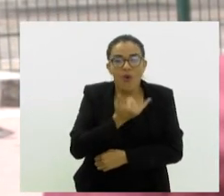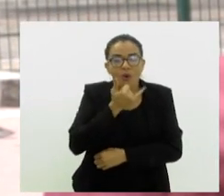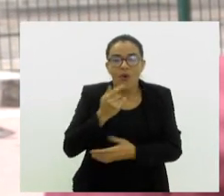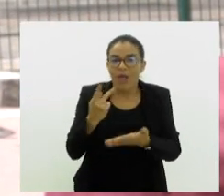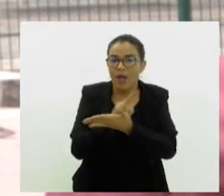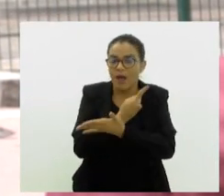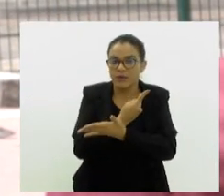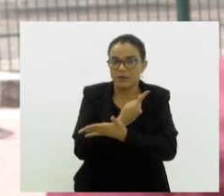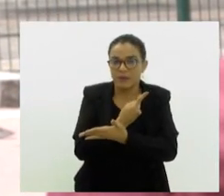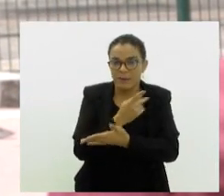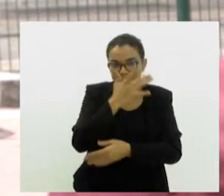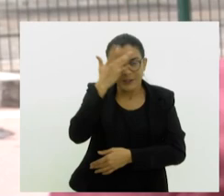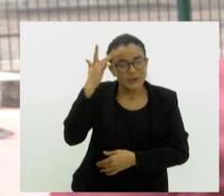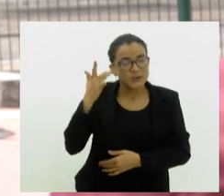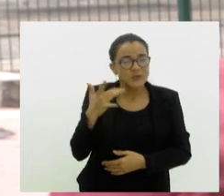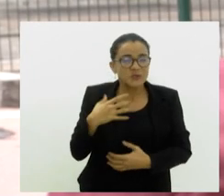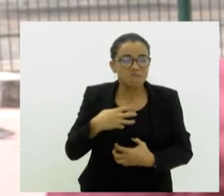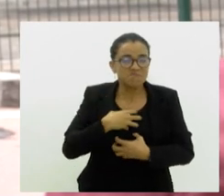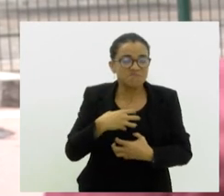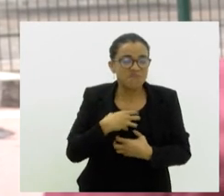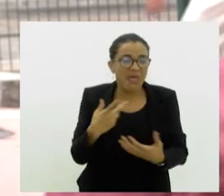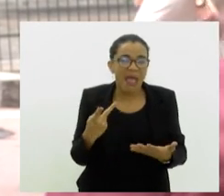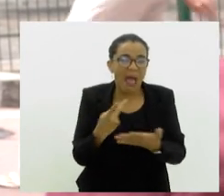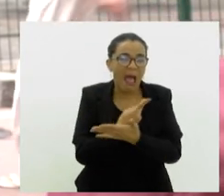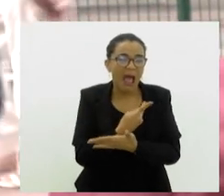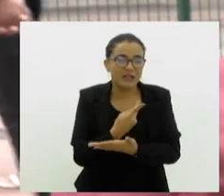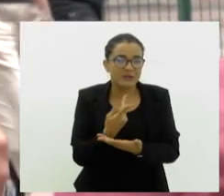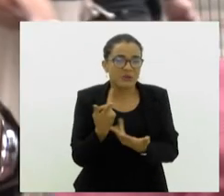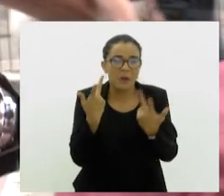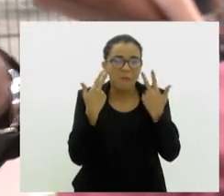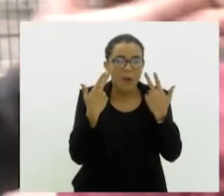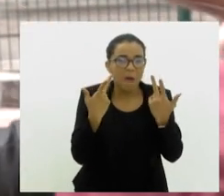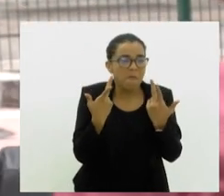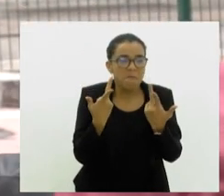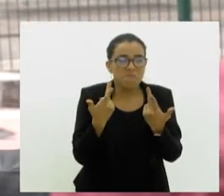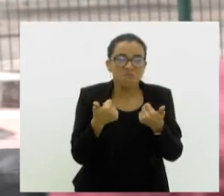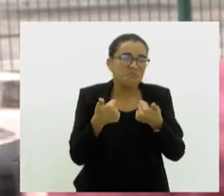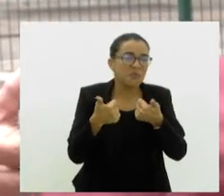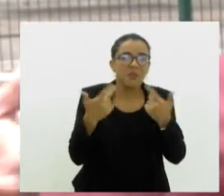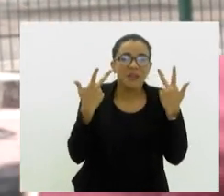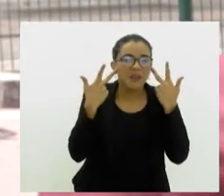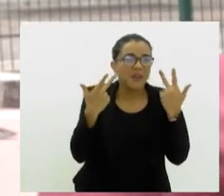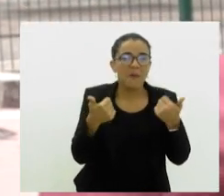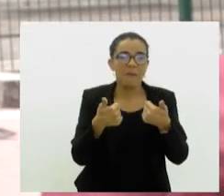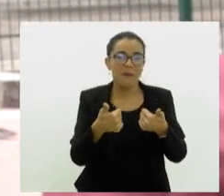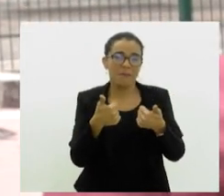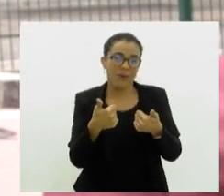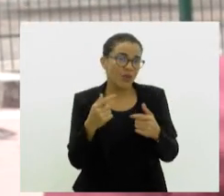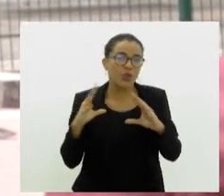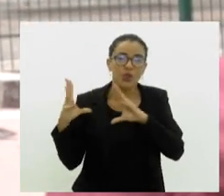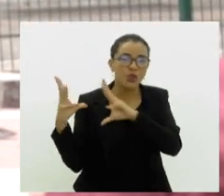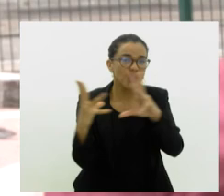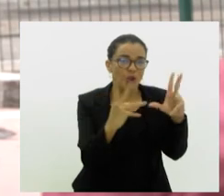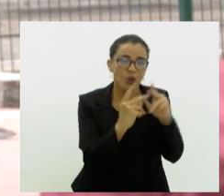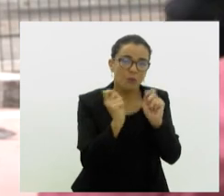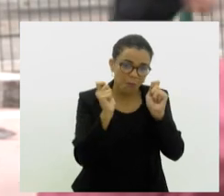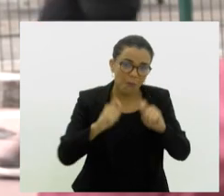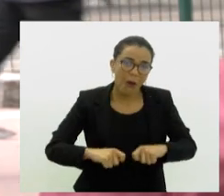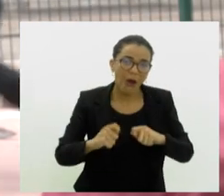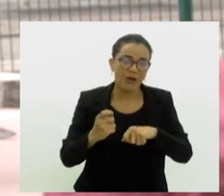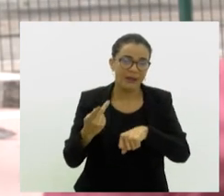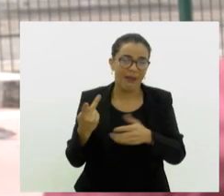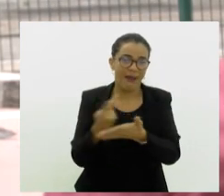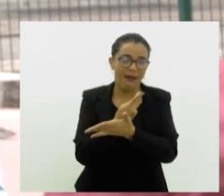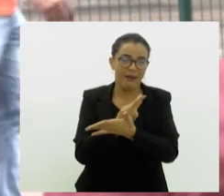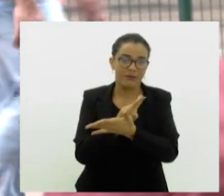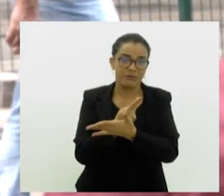pessoa emocionalmente saudável, que não tem nenhum distúrbio de ansiedade, ela vai conseguir relevar o seu erro, porque afinal de contas todo mundo erra. Porém,